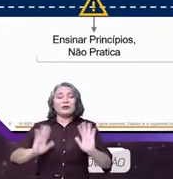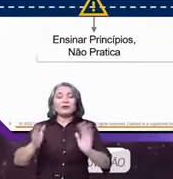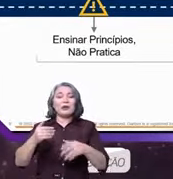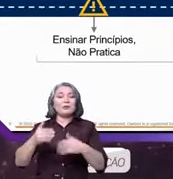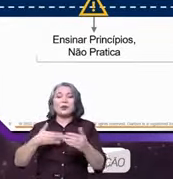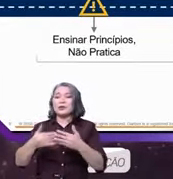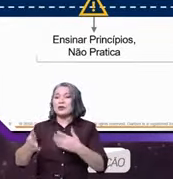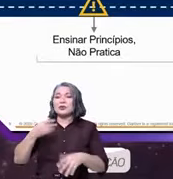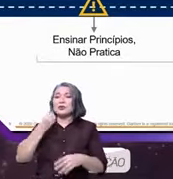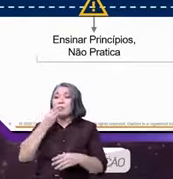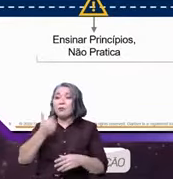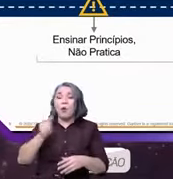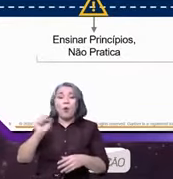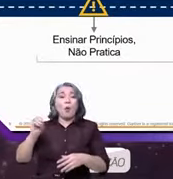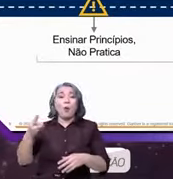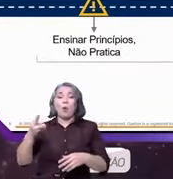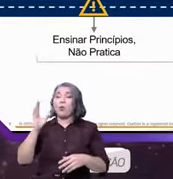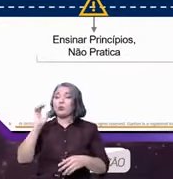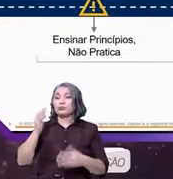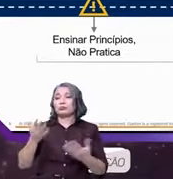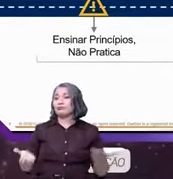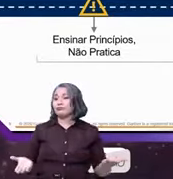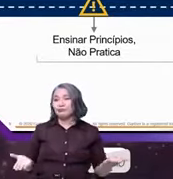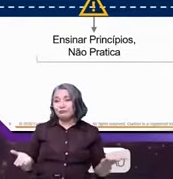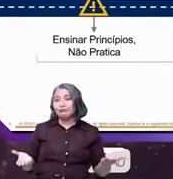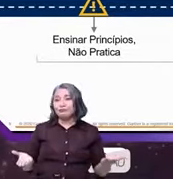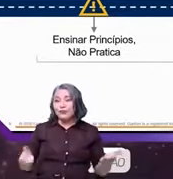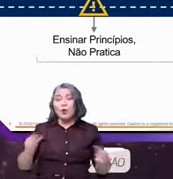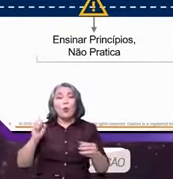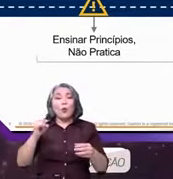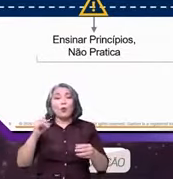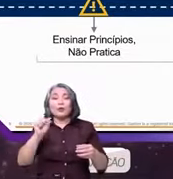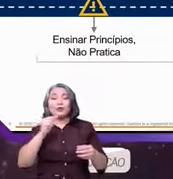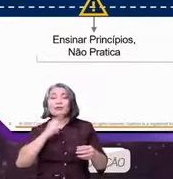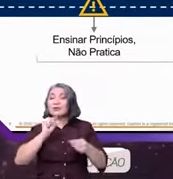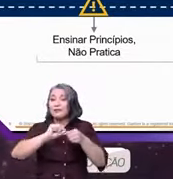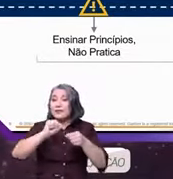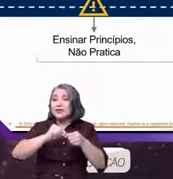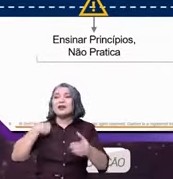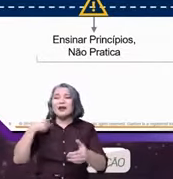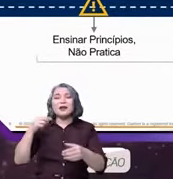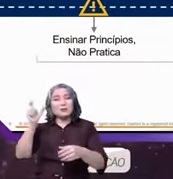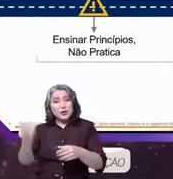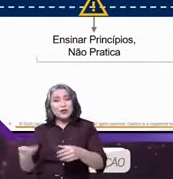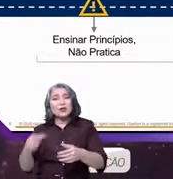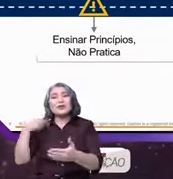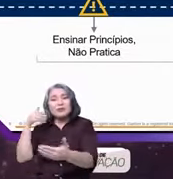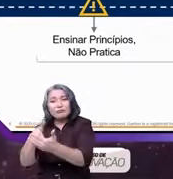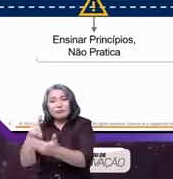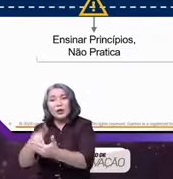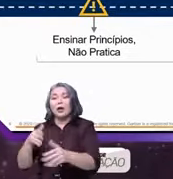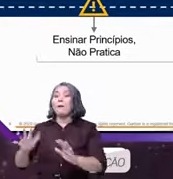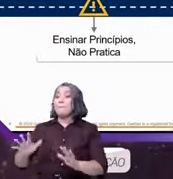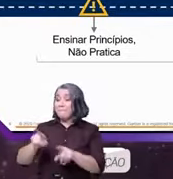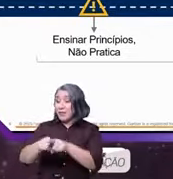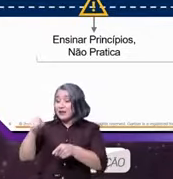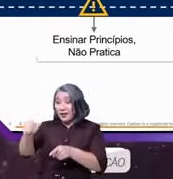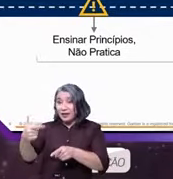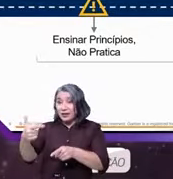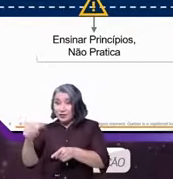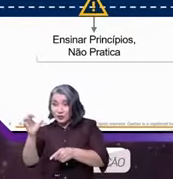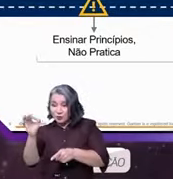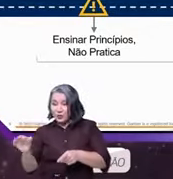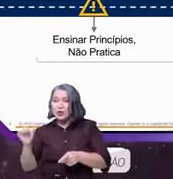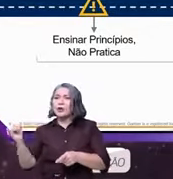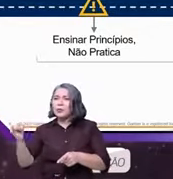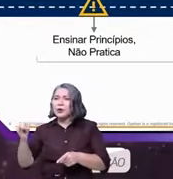dos benefícios que existam. Independentemente do que você faça, elas vão ser resistentes. E elas são importantes para a empresa, não significa que elas